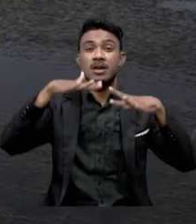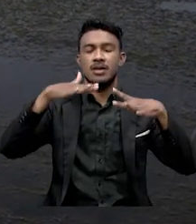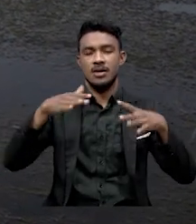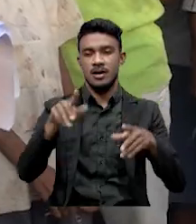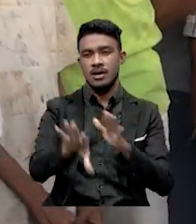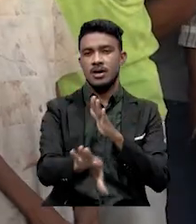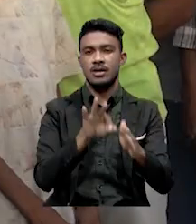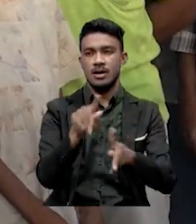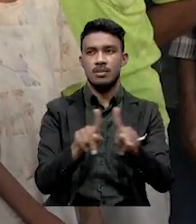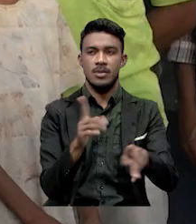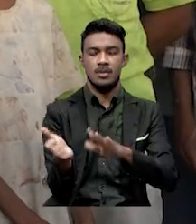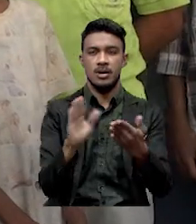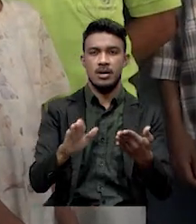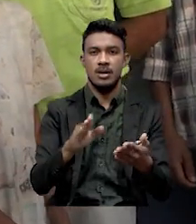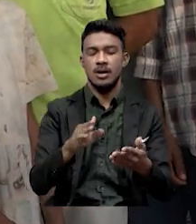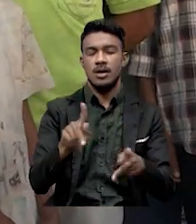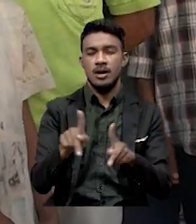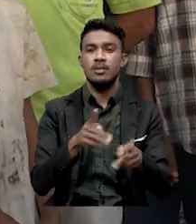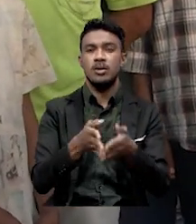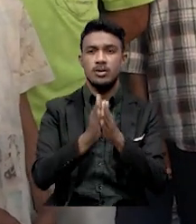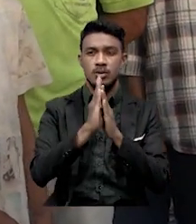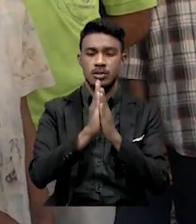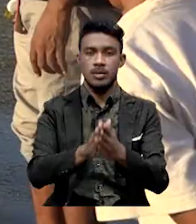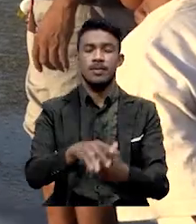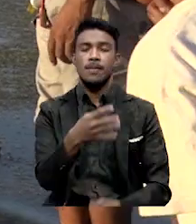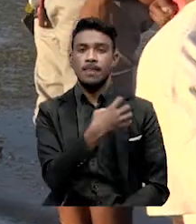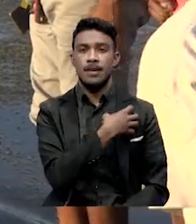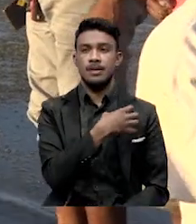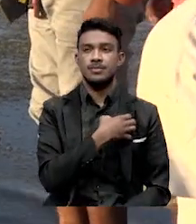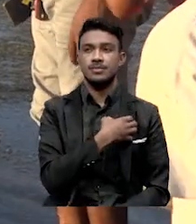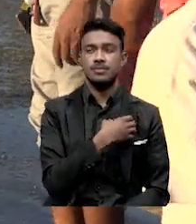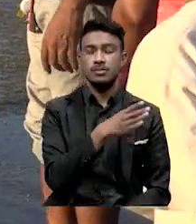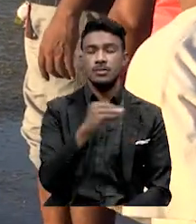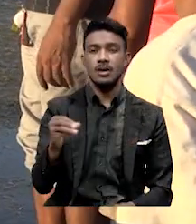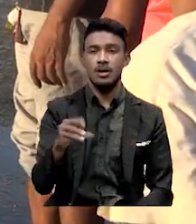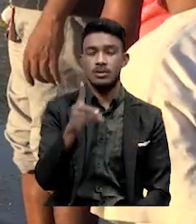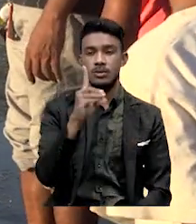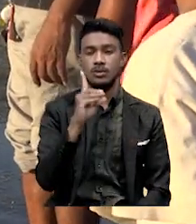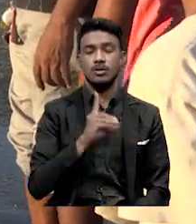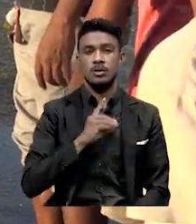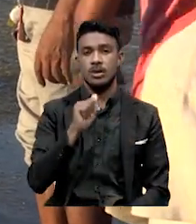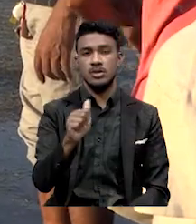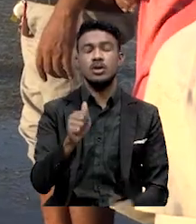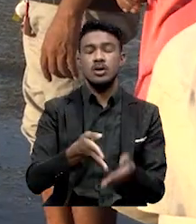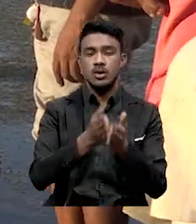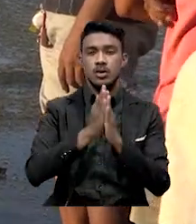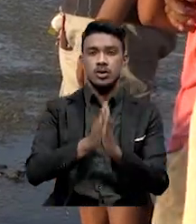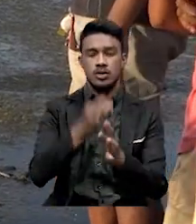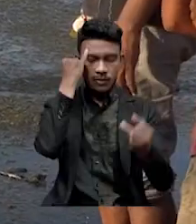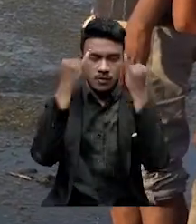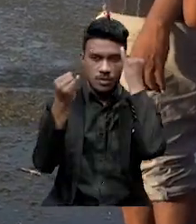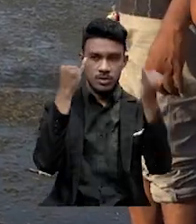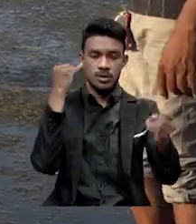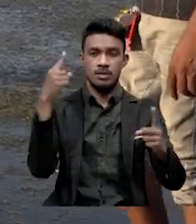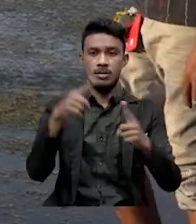ne komunidade informa keras baim serviço de investigação penetele, esquadra dong Aleixo, hori husu tuir informação ba Domingas